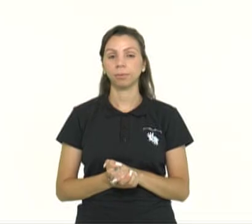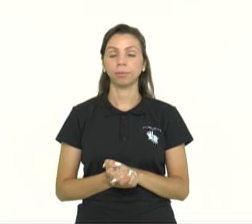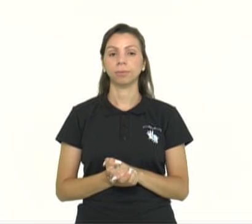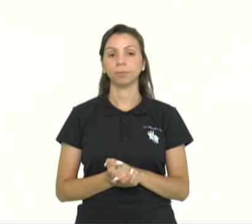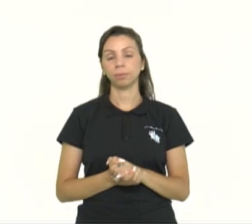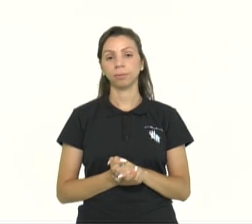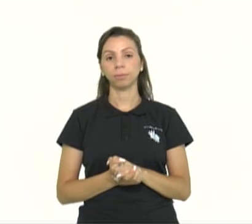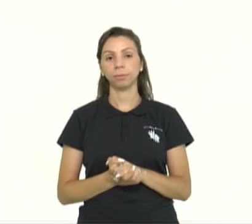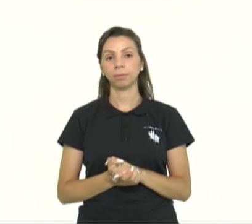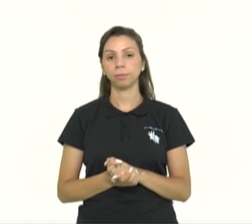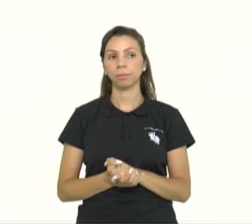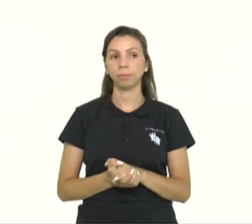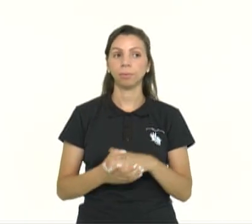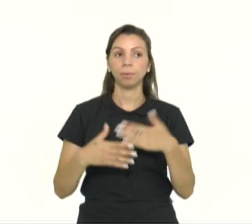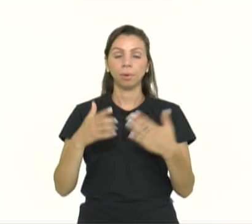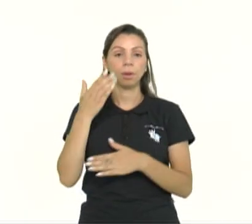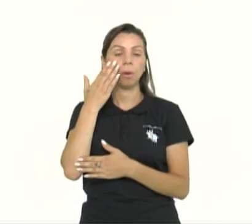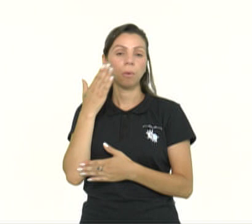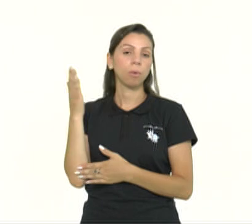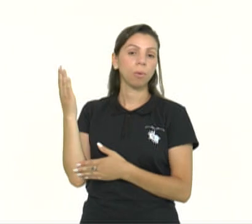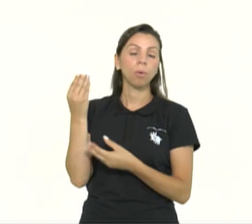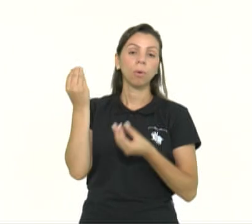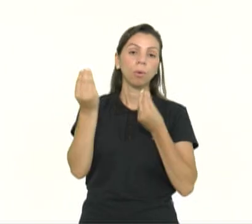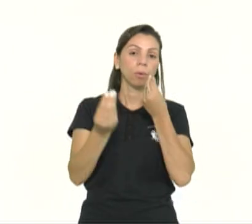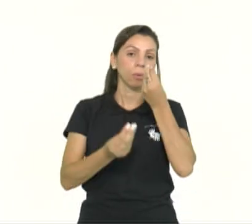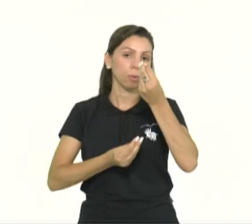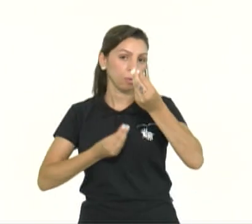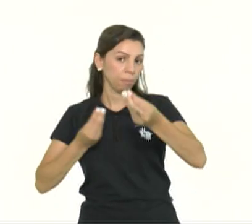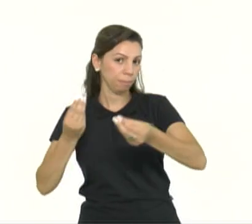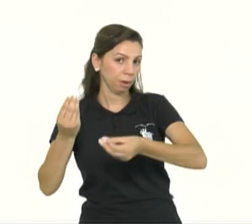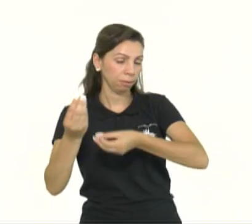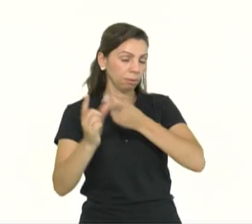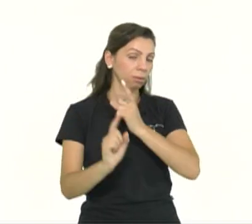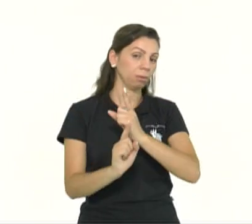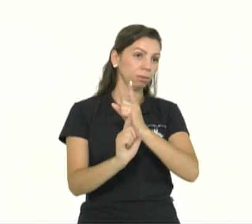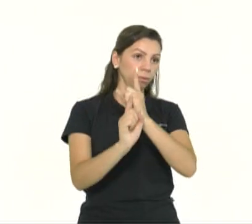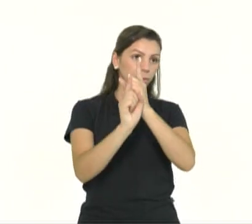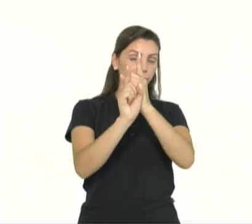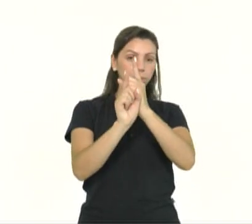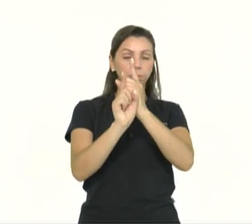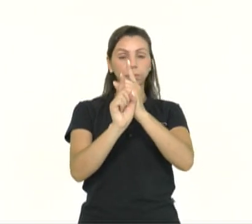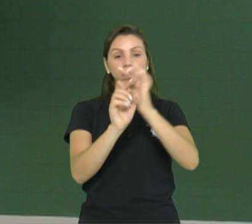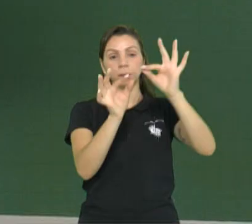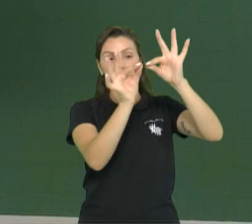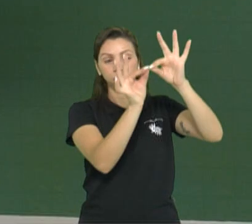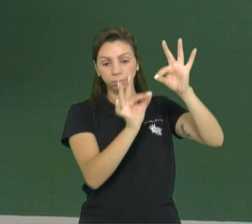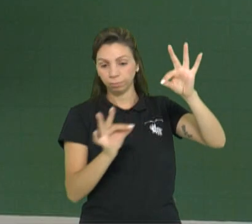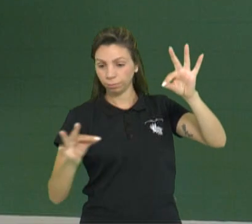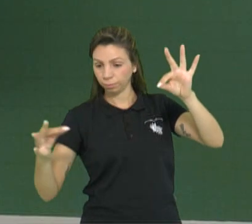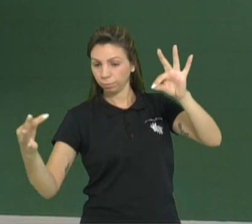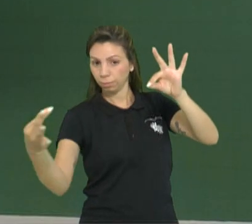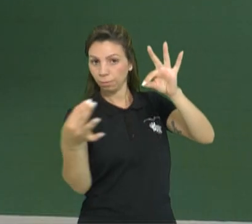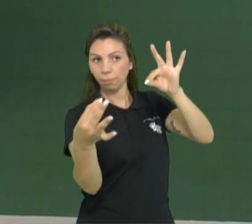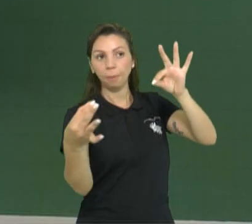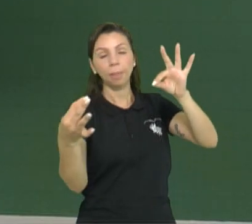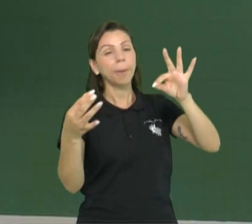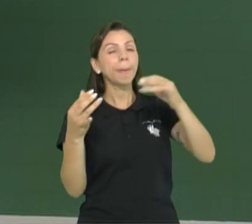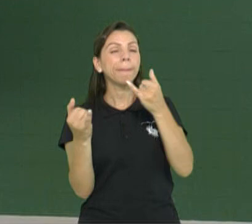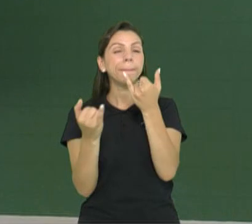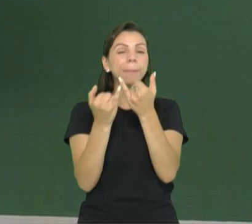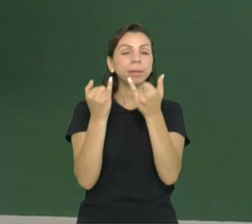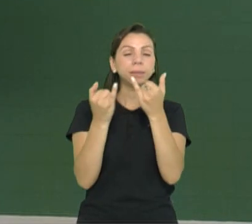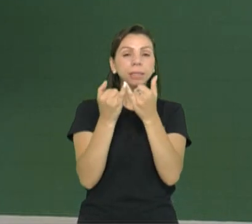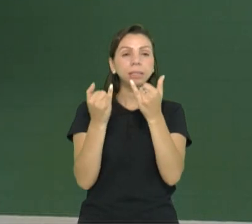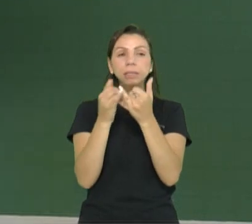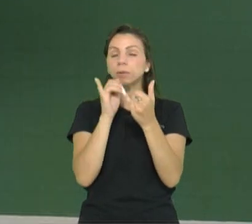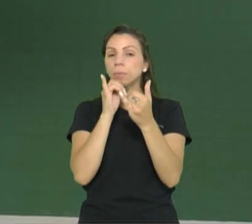lateral desse tronco de cone, como é que nós podemos chegar a ela? Ó, a área lateral seria como se eu cortasse